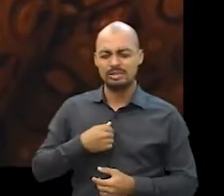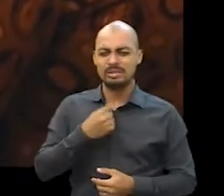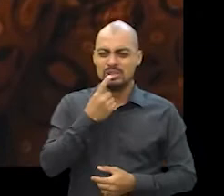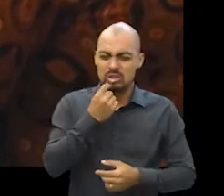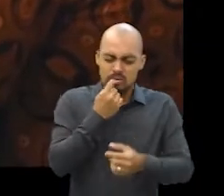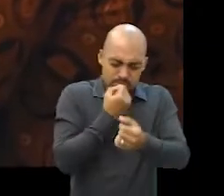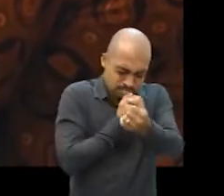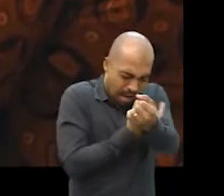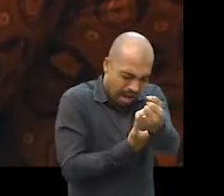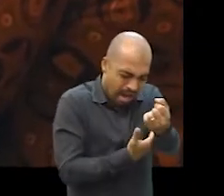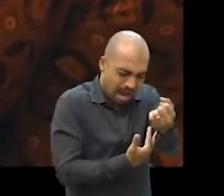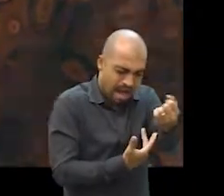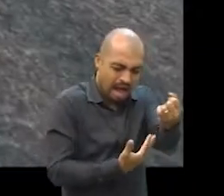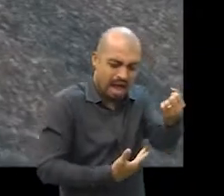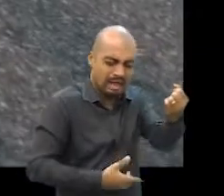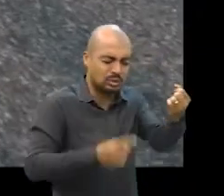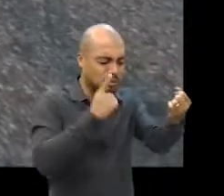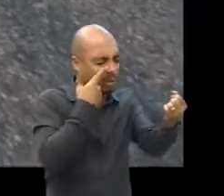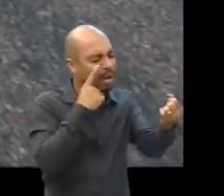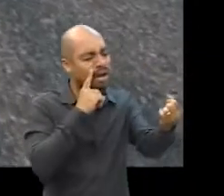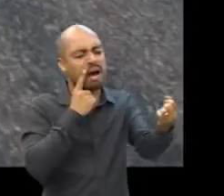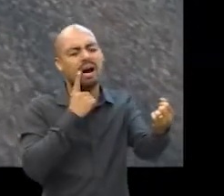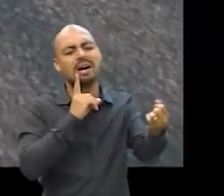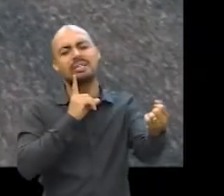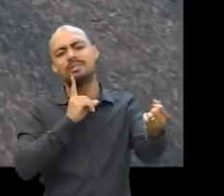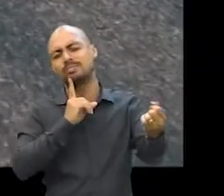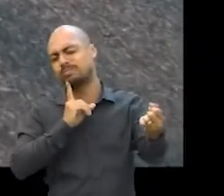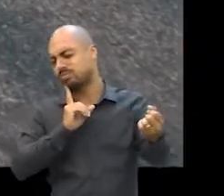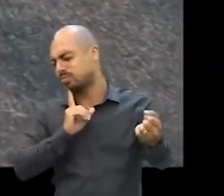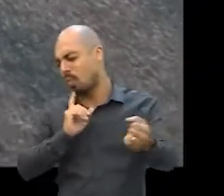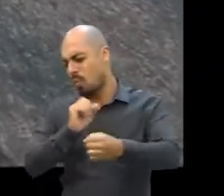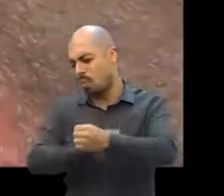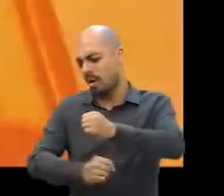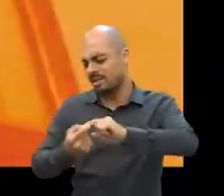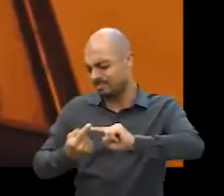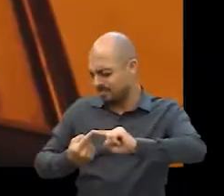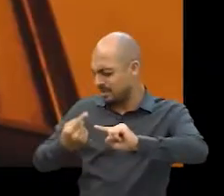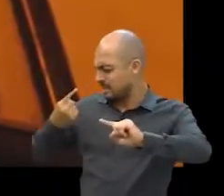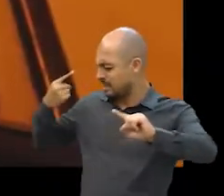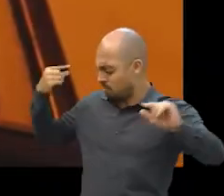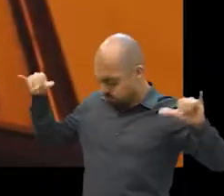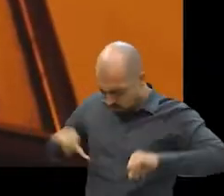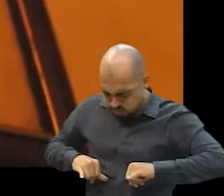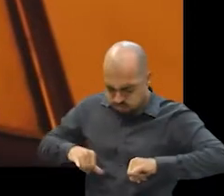sangrado demais, tenho chorado pra cachorro.